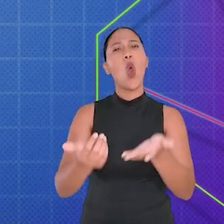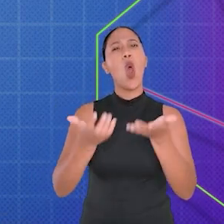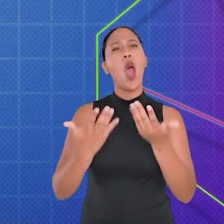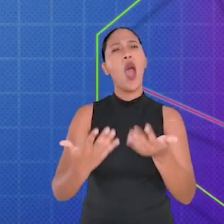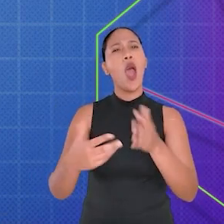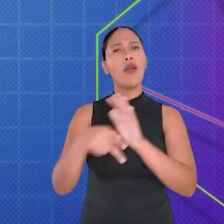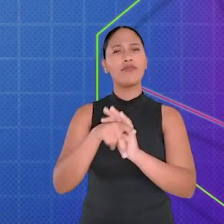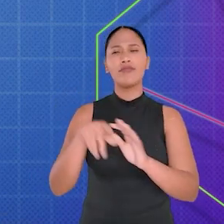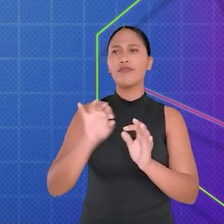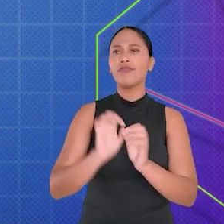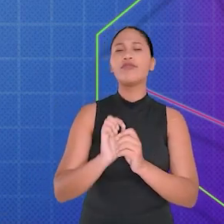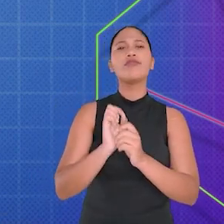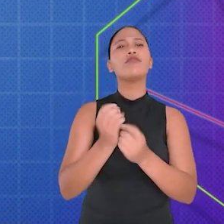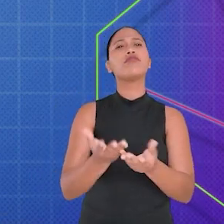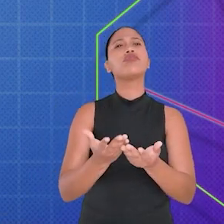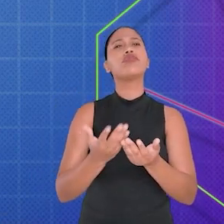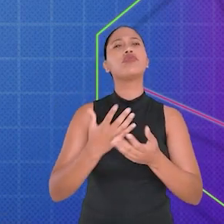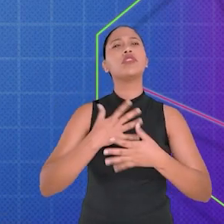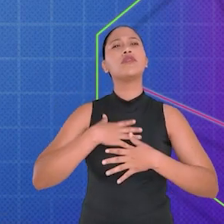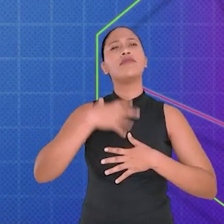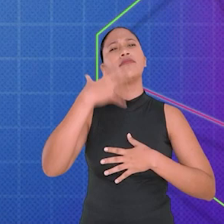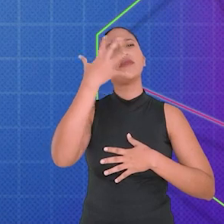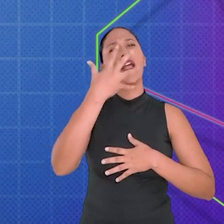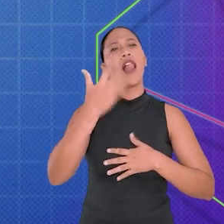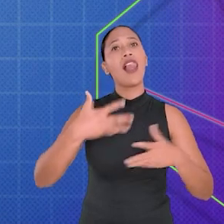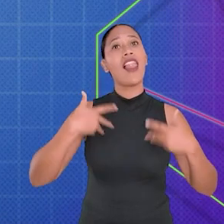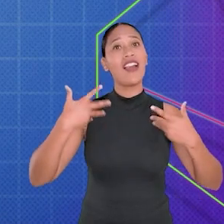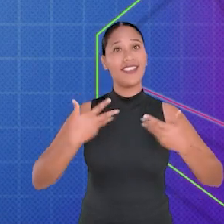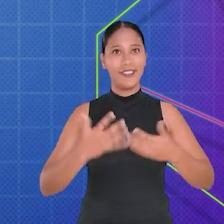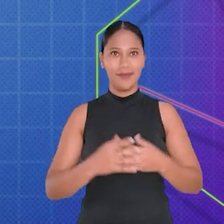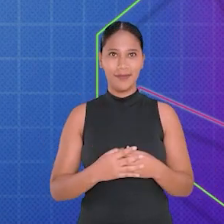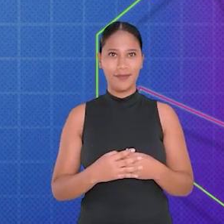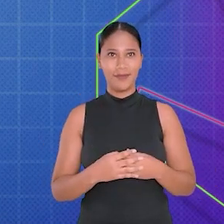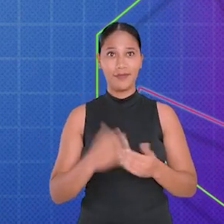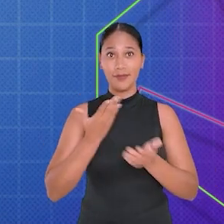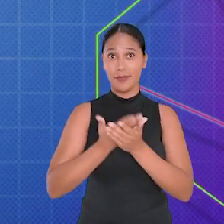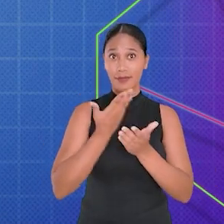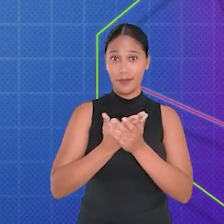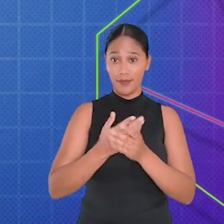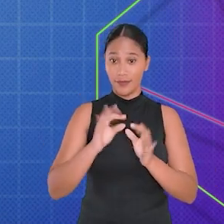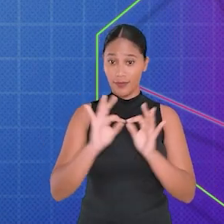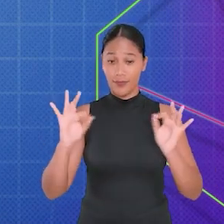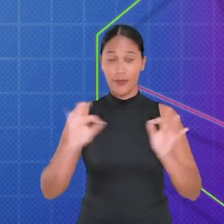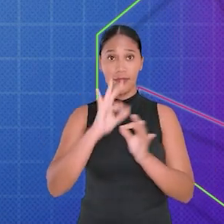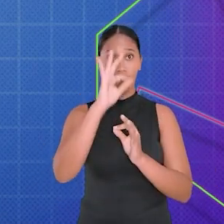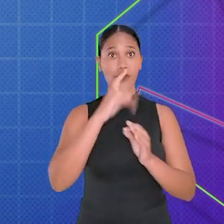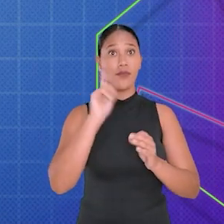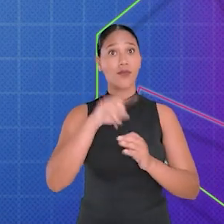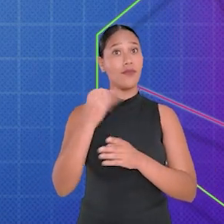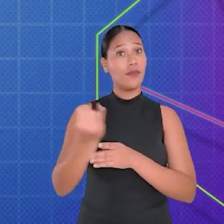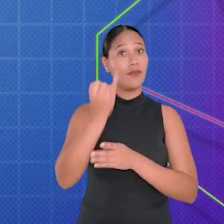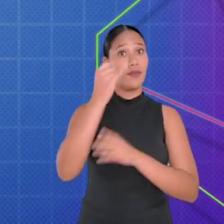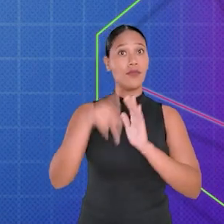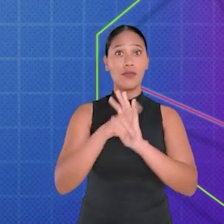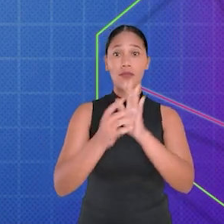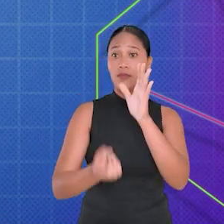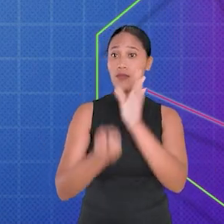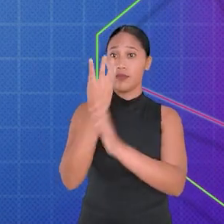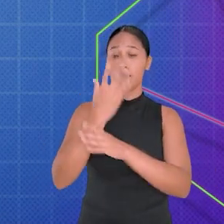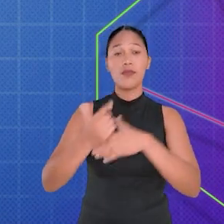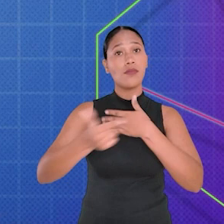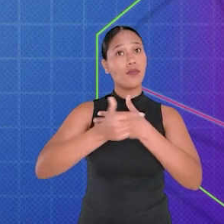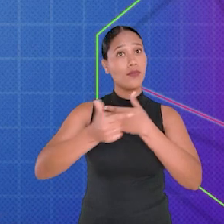o designer pode escolher formas suaves e orgânicas para transmitir uma sensação de encantamento e alegria. O estudo de formas